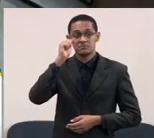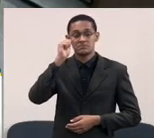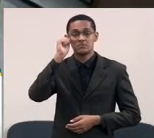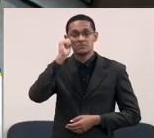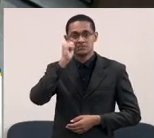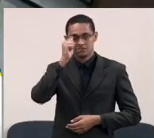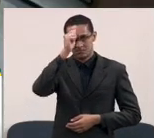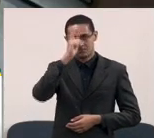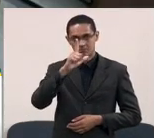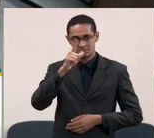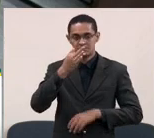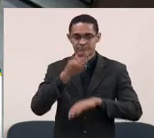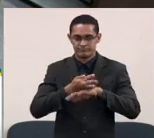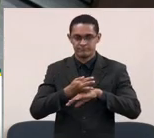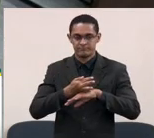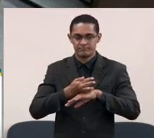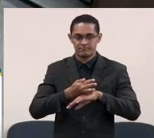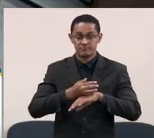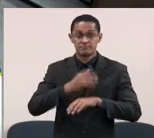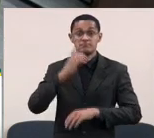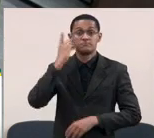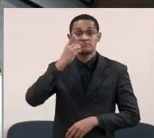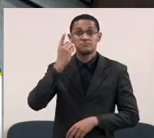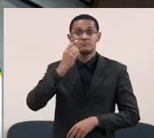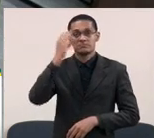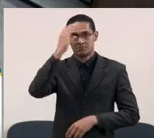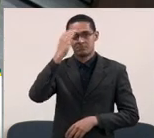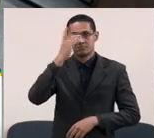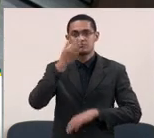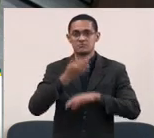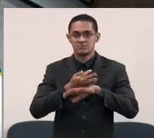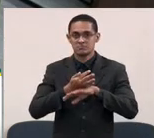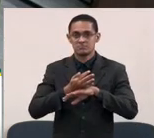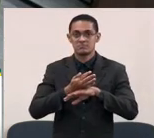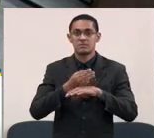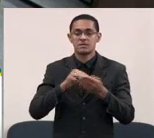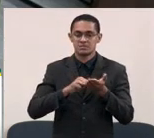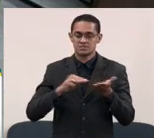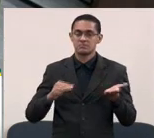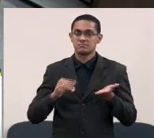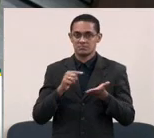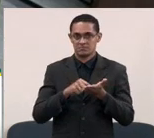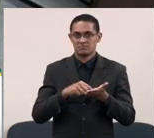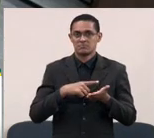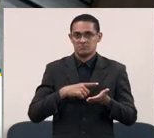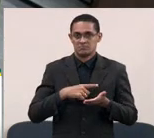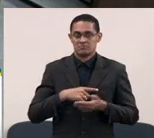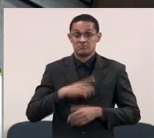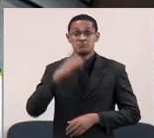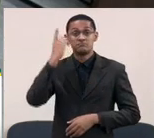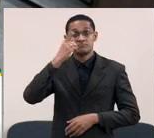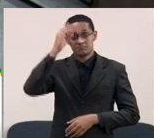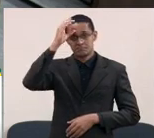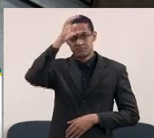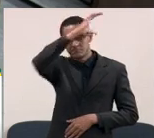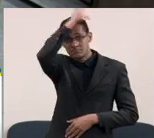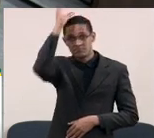Ausente. Deputado Charlie Johnny. Ausência justificada. Deputada Cristina